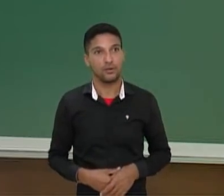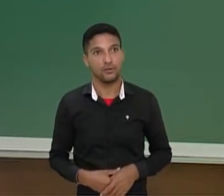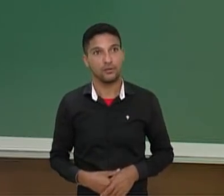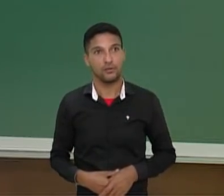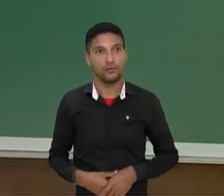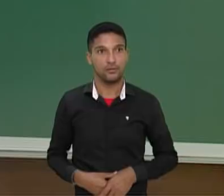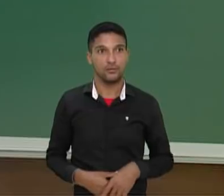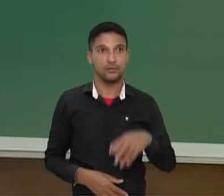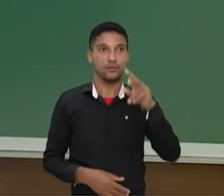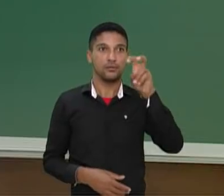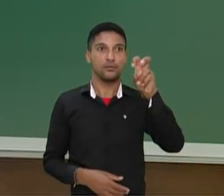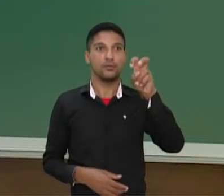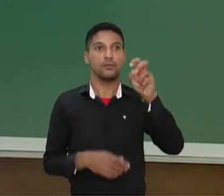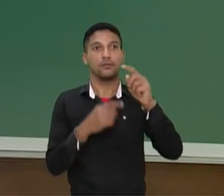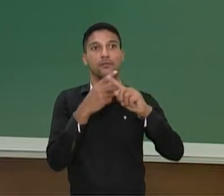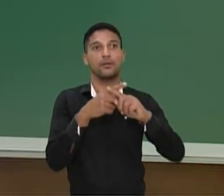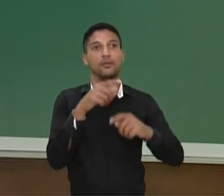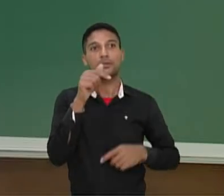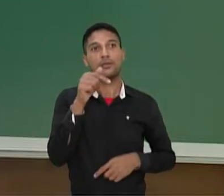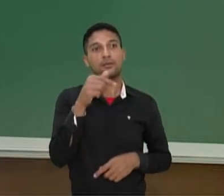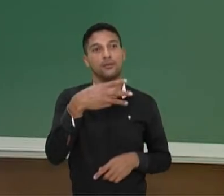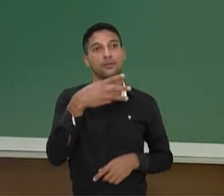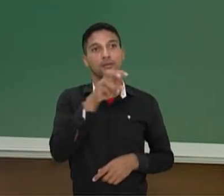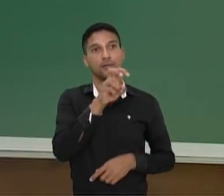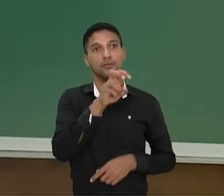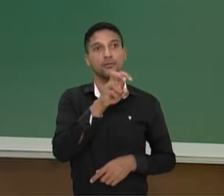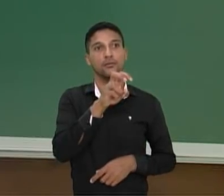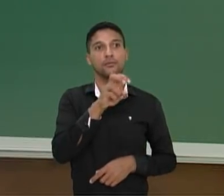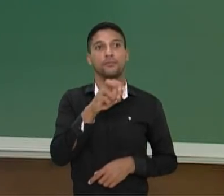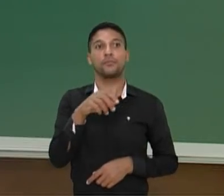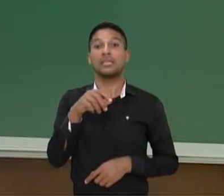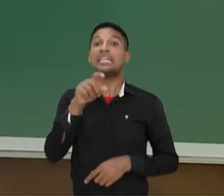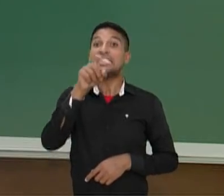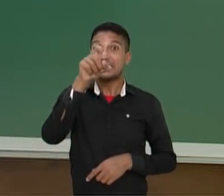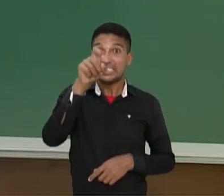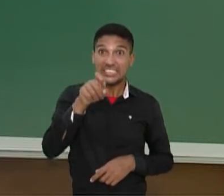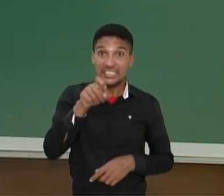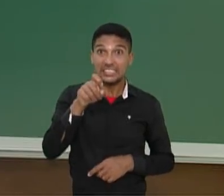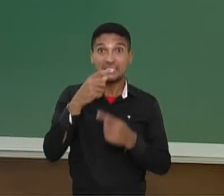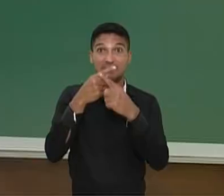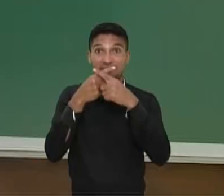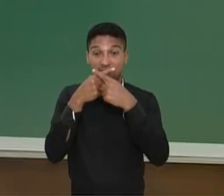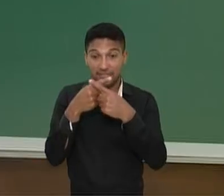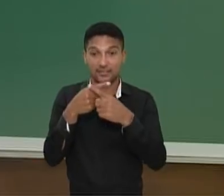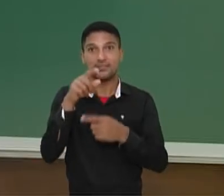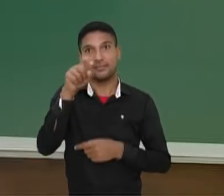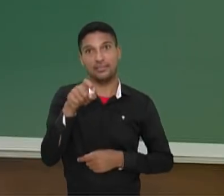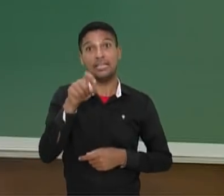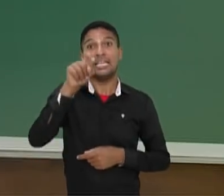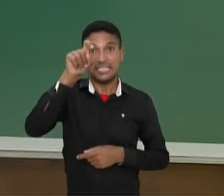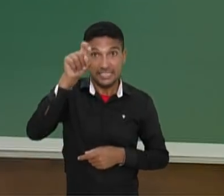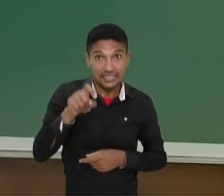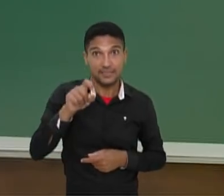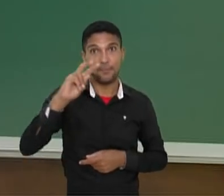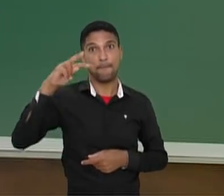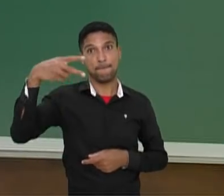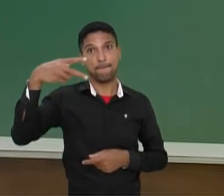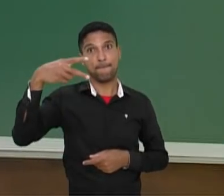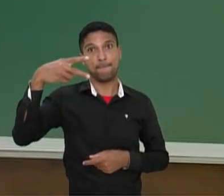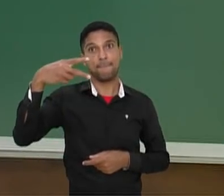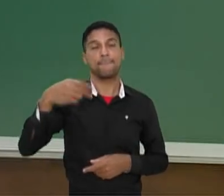5 vezes 7, 35. X vezes x, x ao quadrado. Beleza, o primeiro já